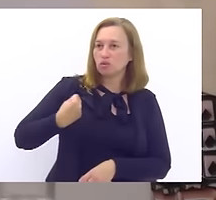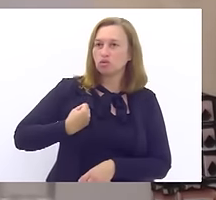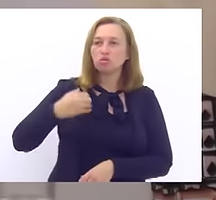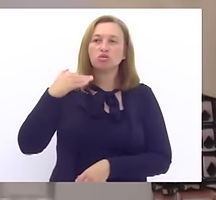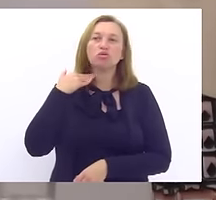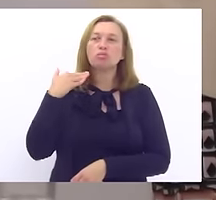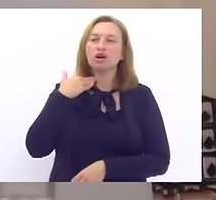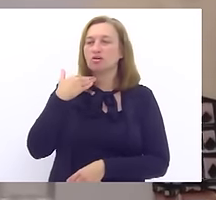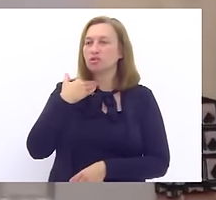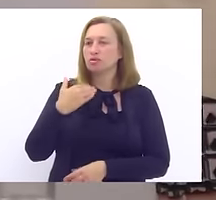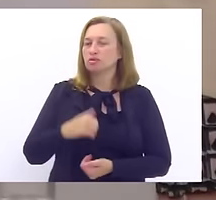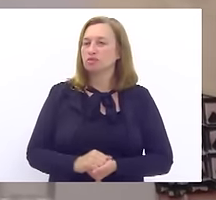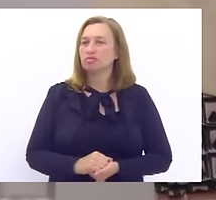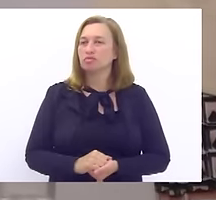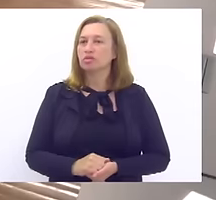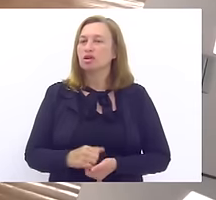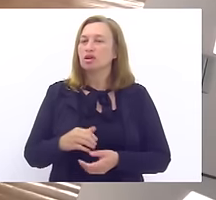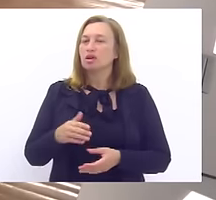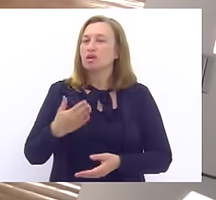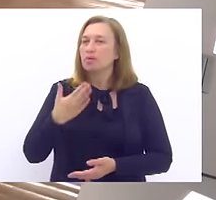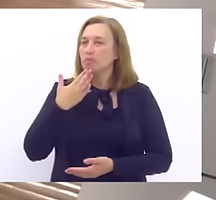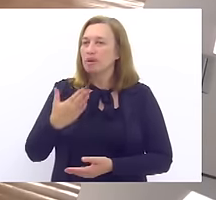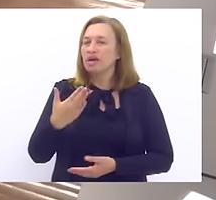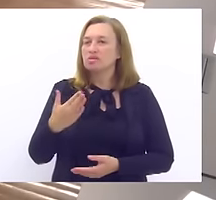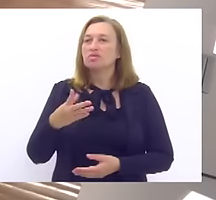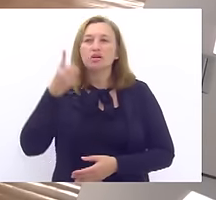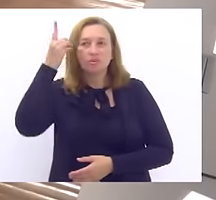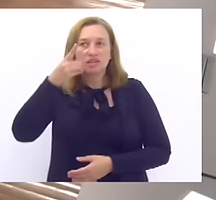por favor como vota Deputado Walter Brasil